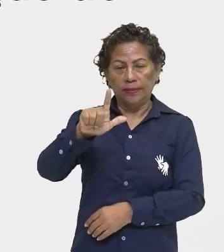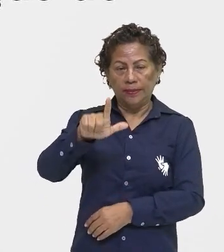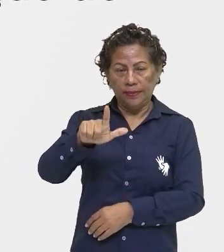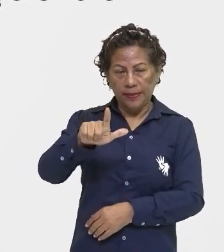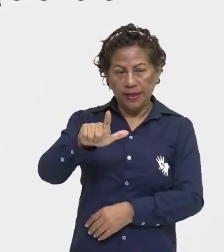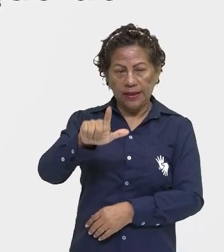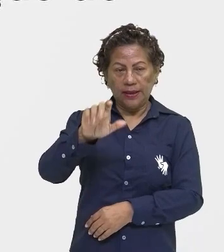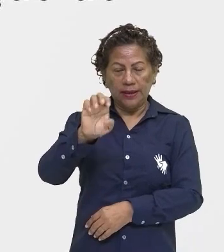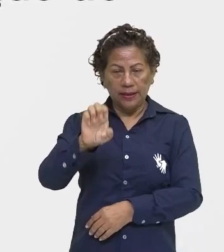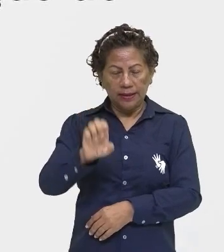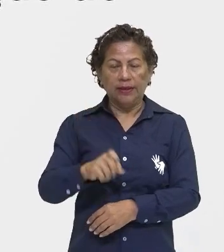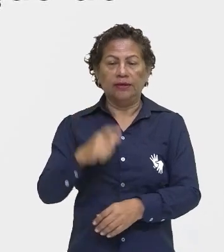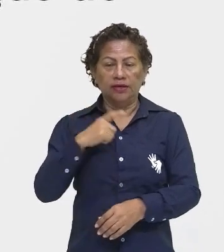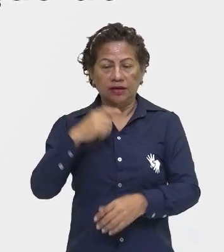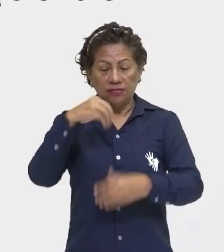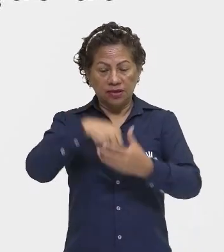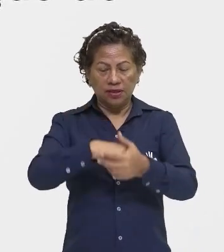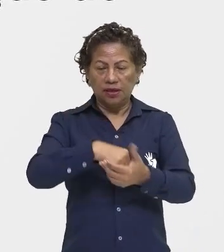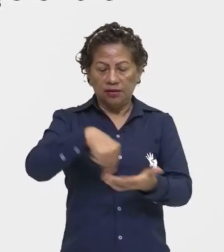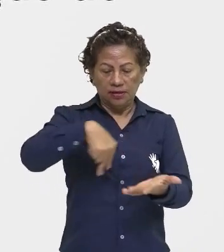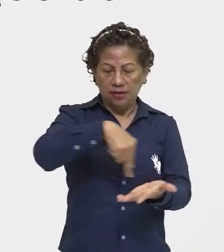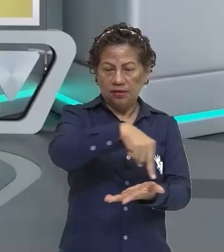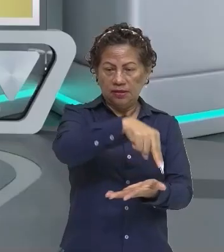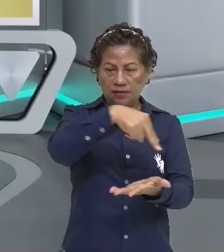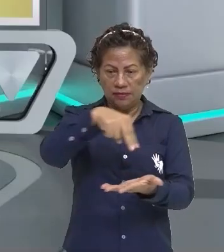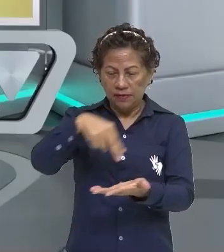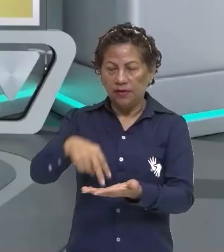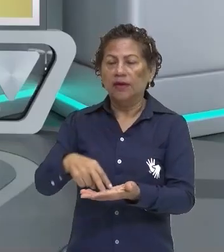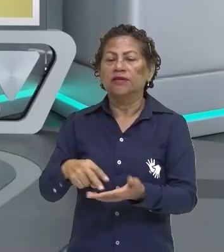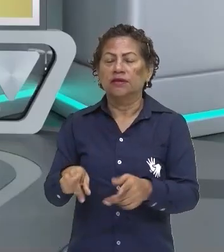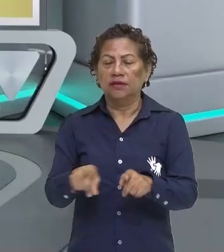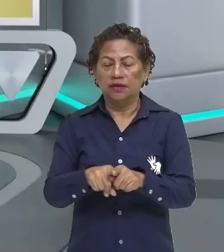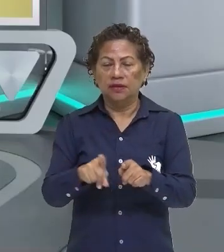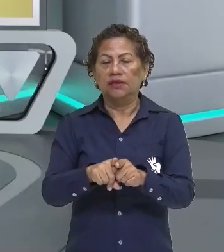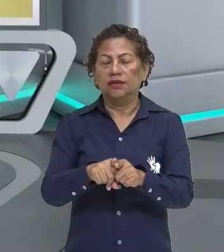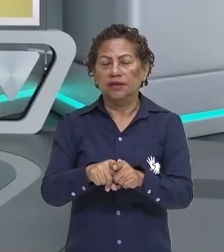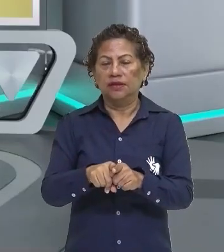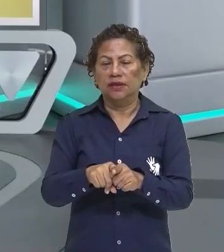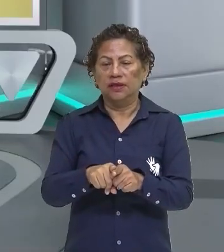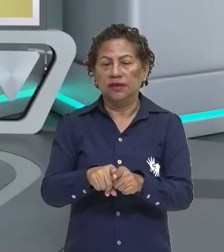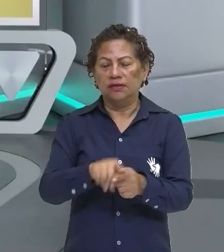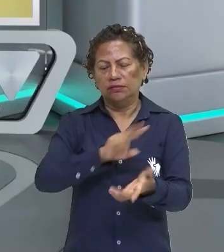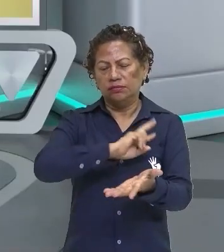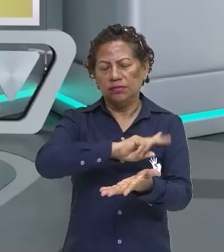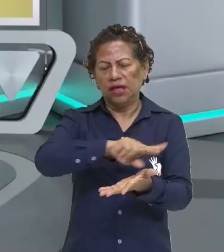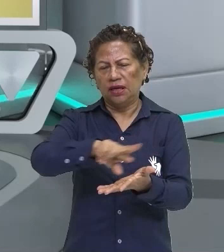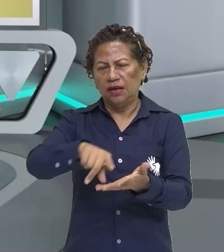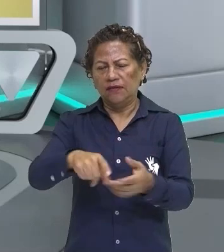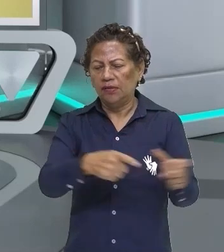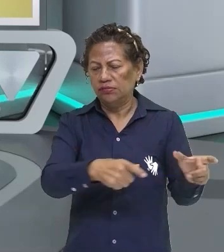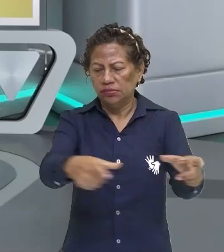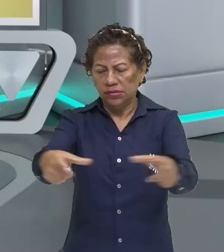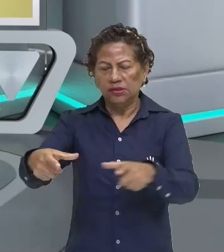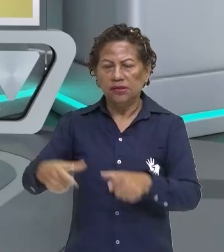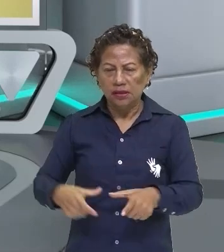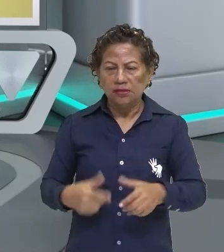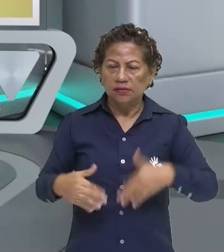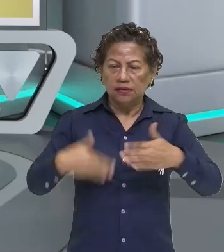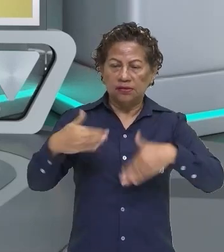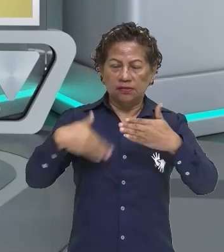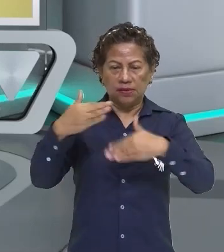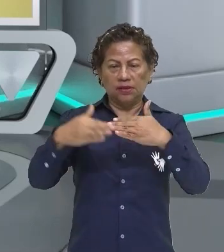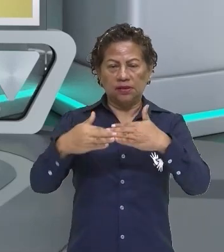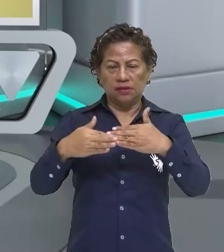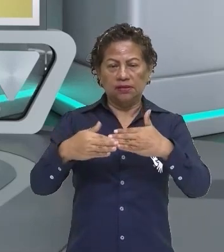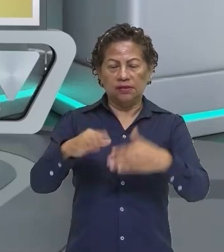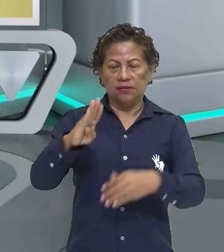dançado nas festas, nos bailes de corte, né? E esse balé de corte evoluiu e chegou ao